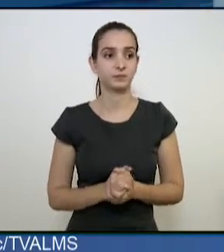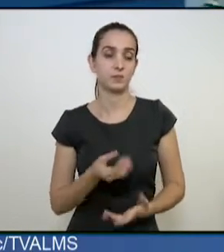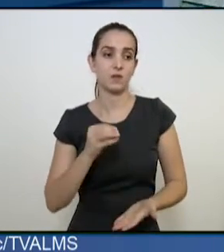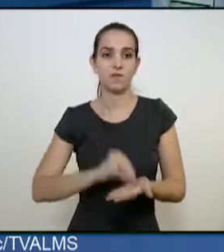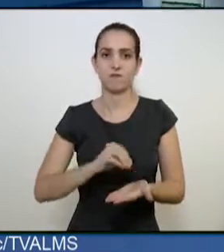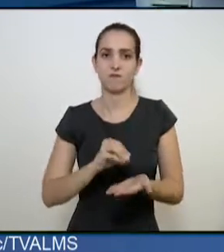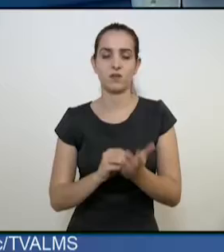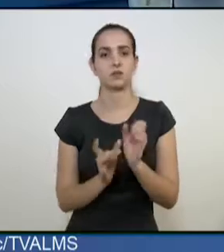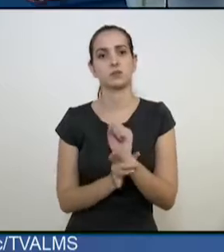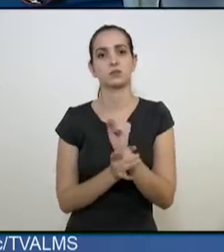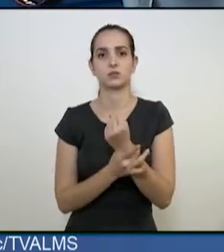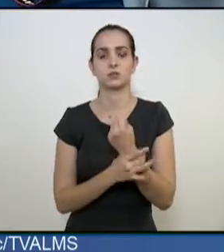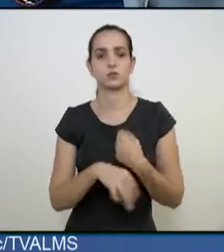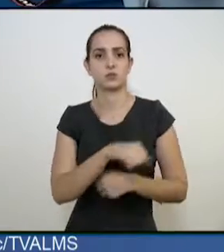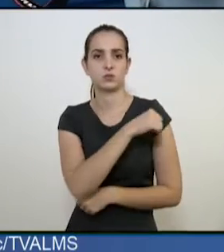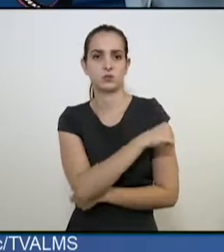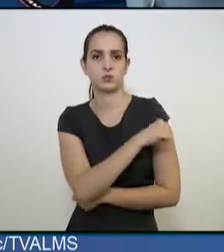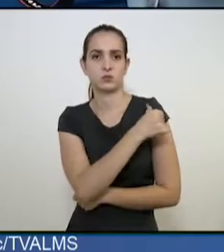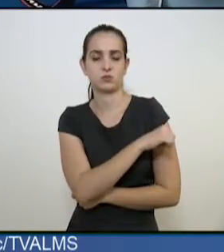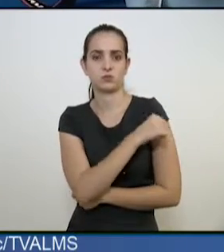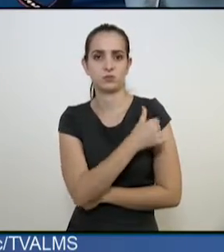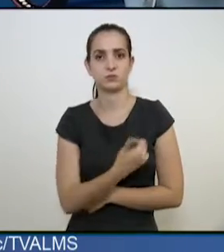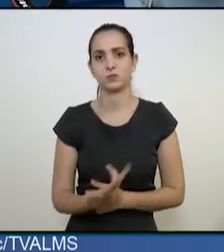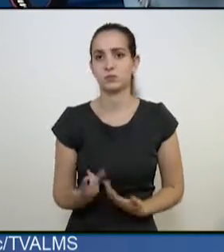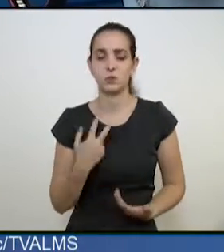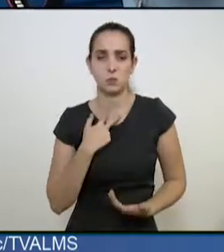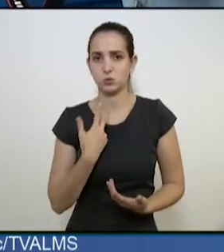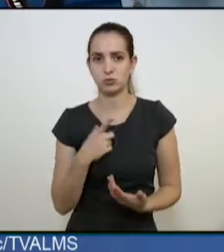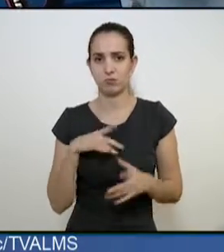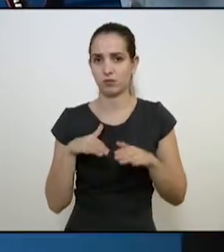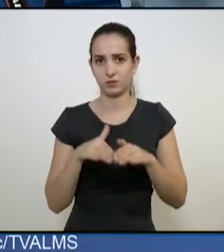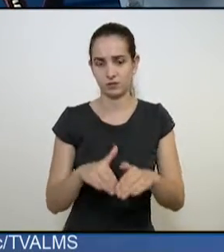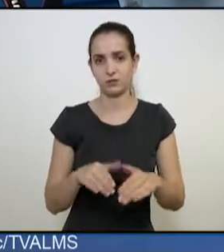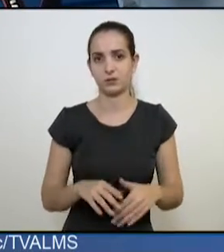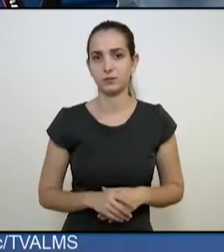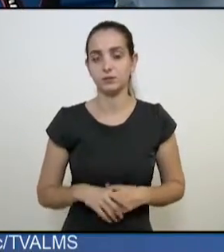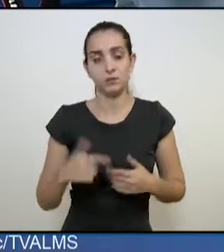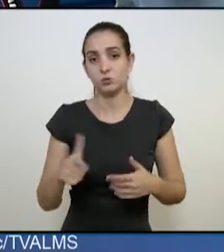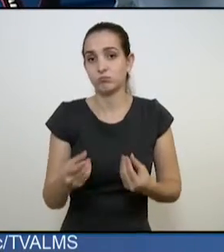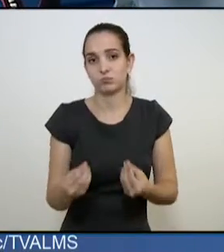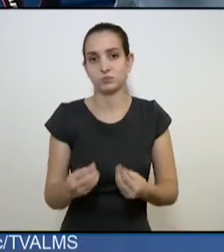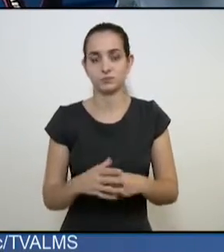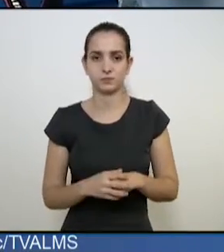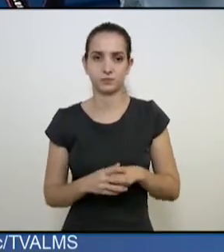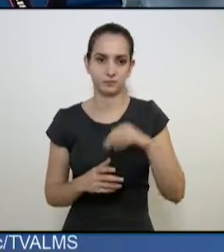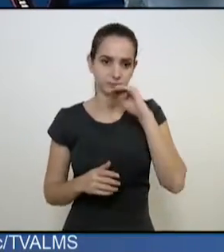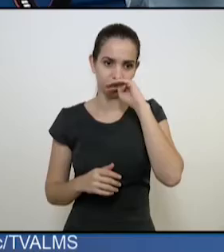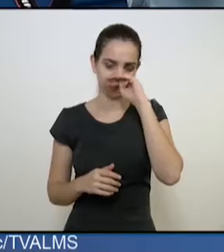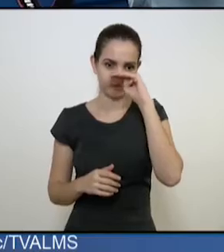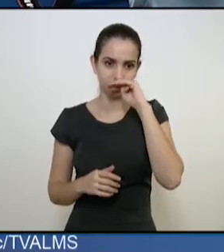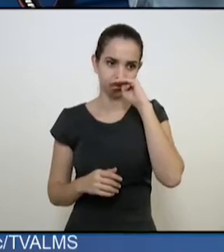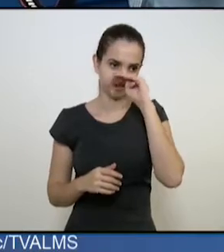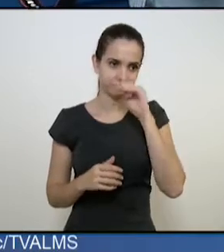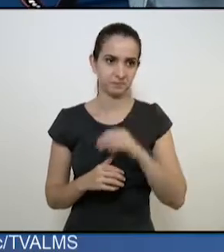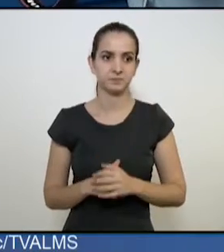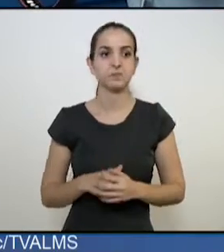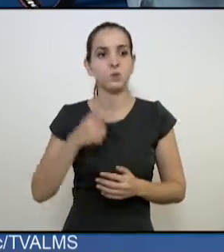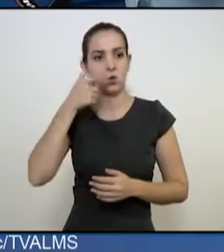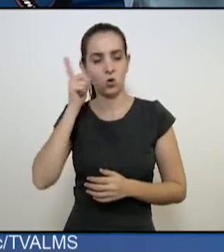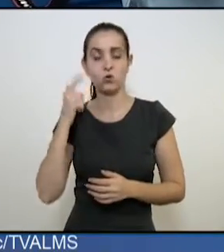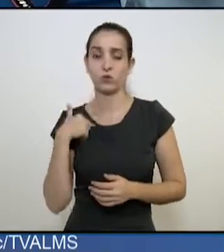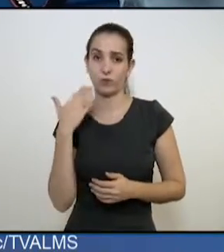falta de segurança do Rio de Janeiro que não podia ter intervenção? Não tinha mais como. Deputado, ontem eu vi uma reportagem que